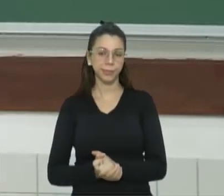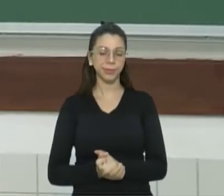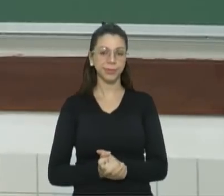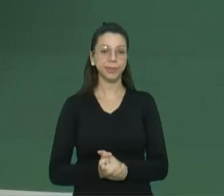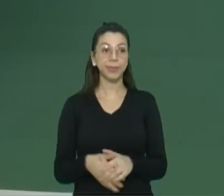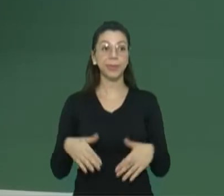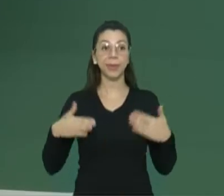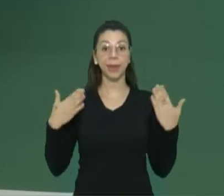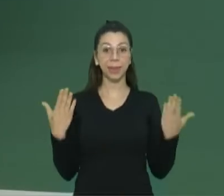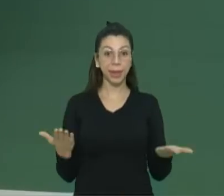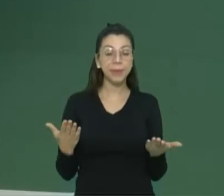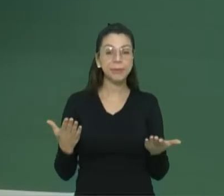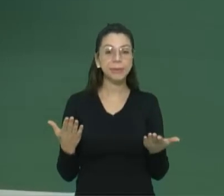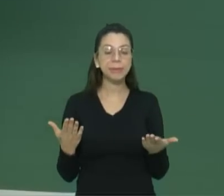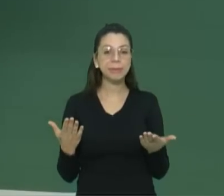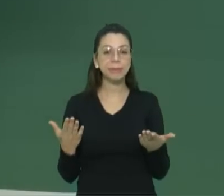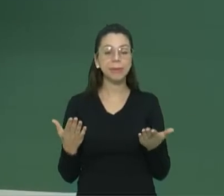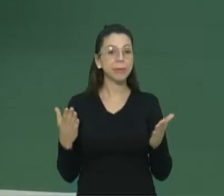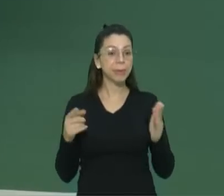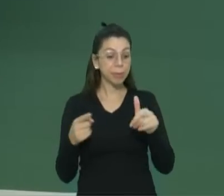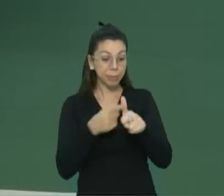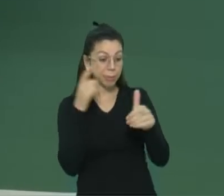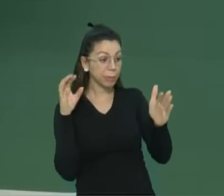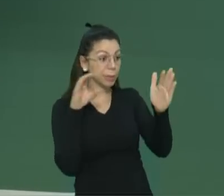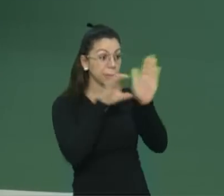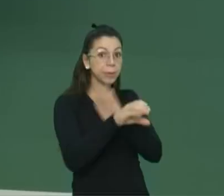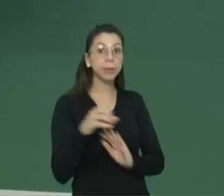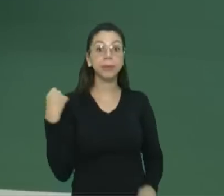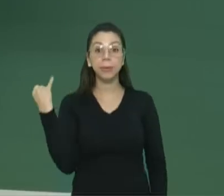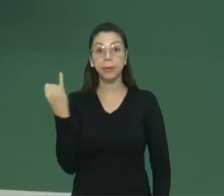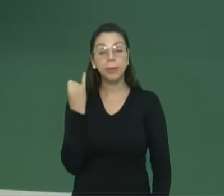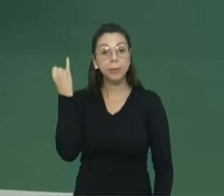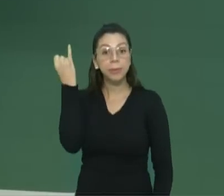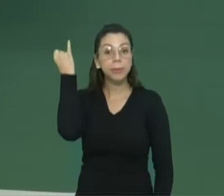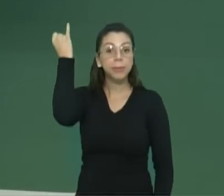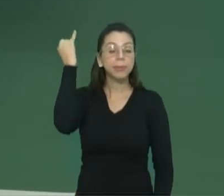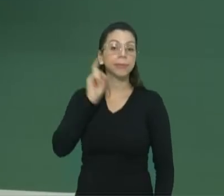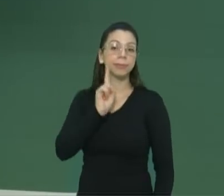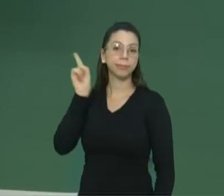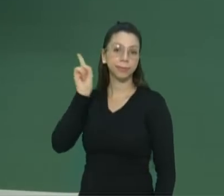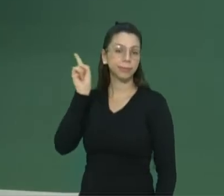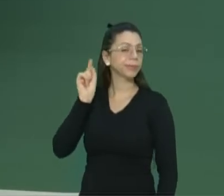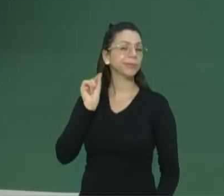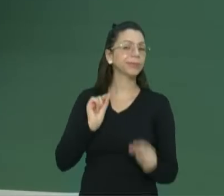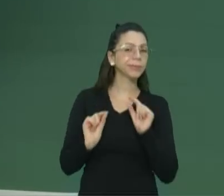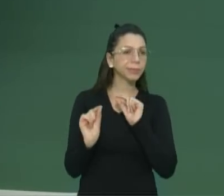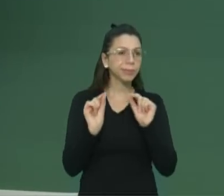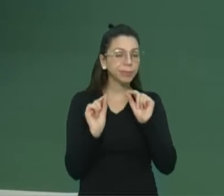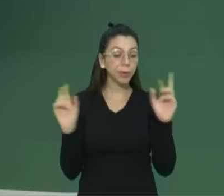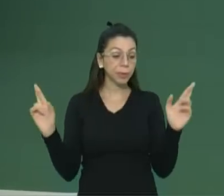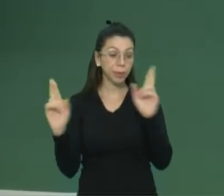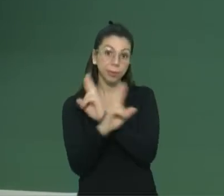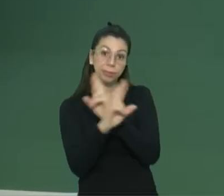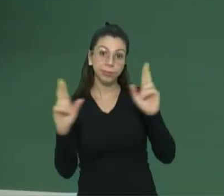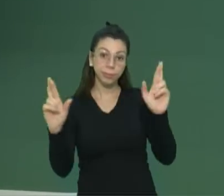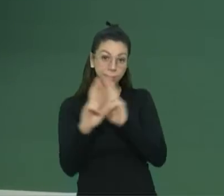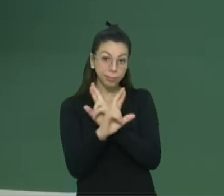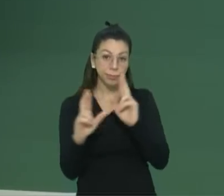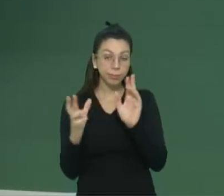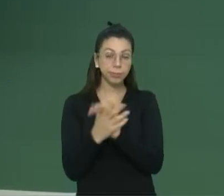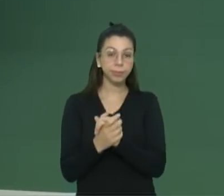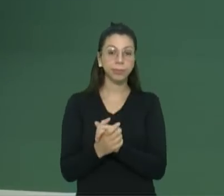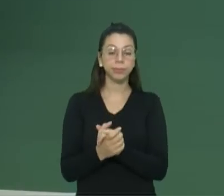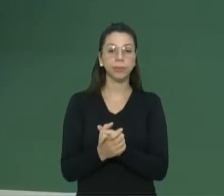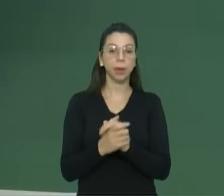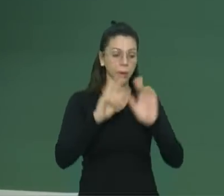Então, o primeiro conceito importante para a gente verificar aqui é justamente essa relação que existe do